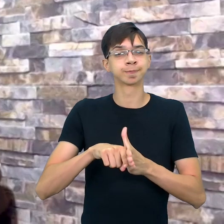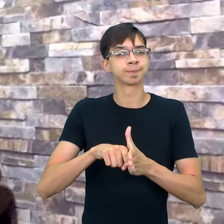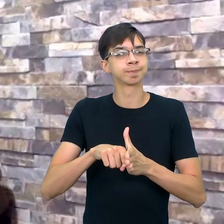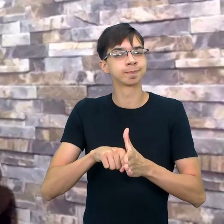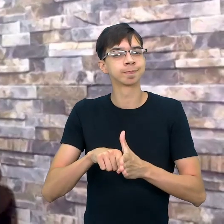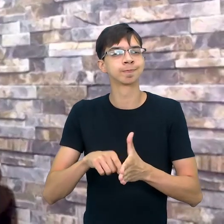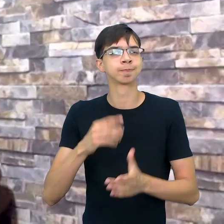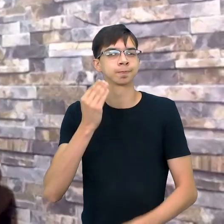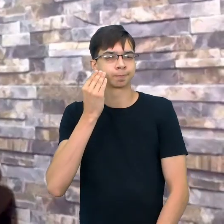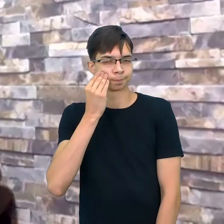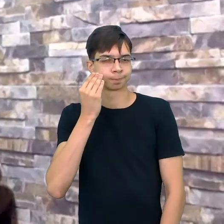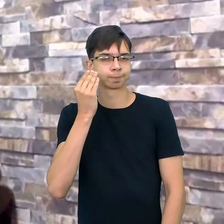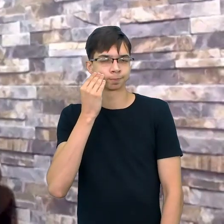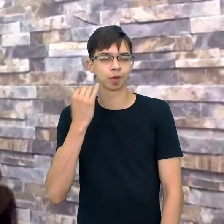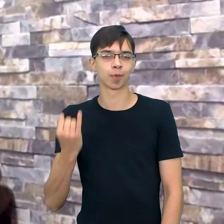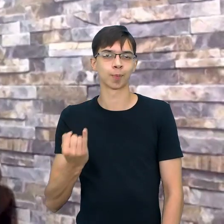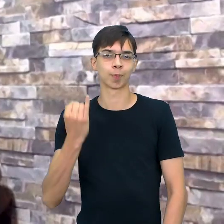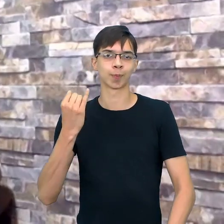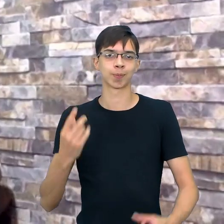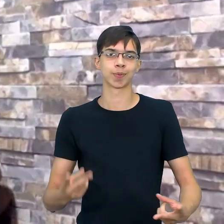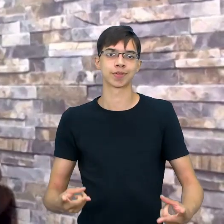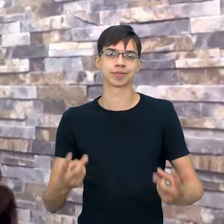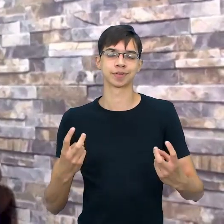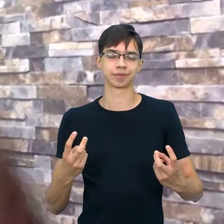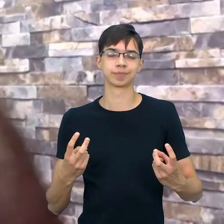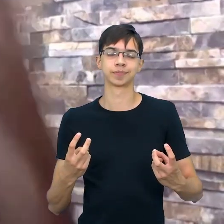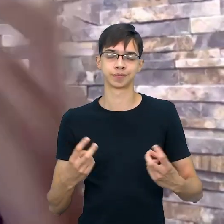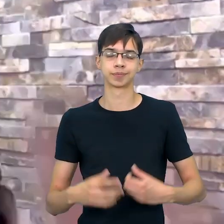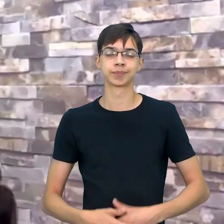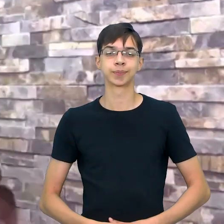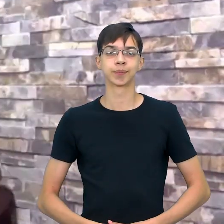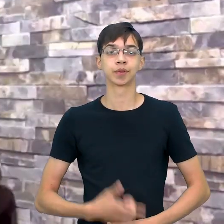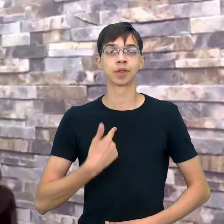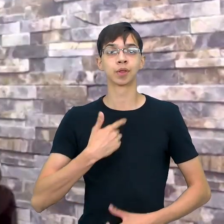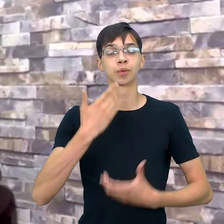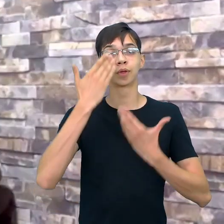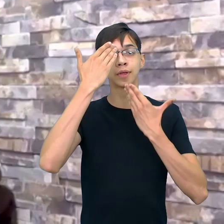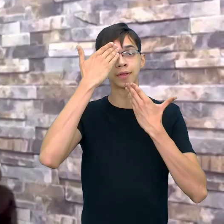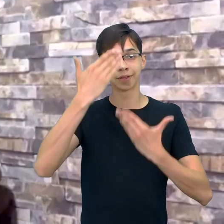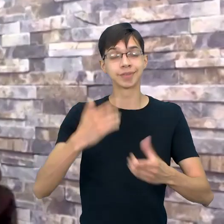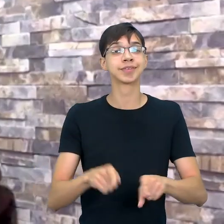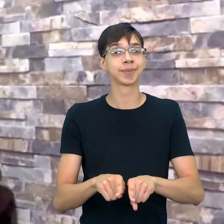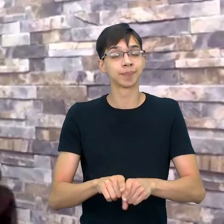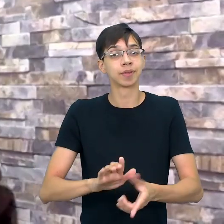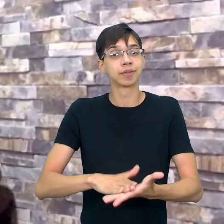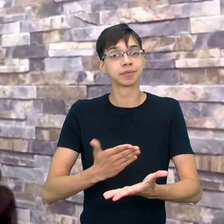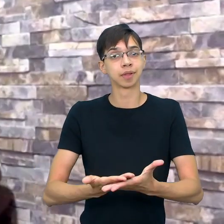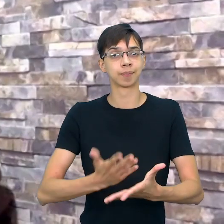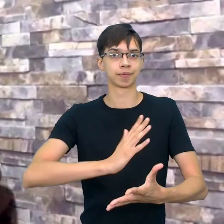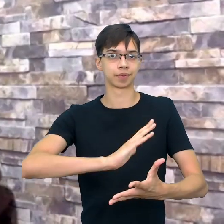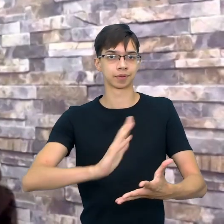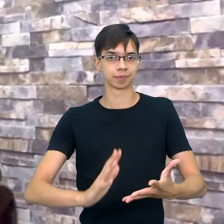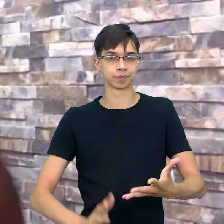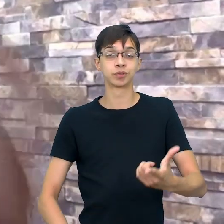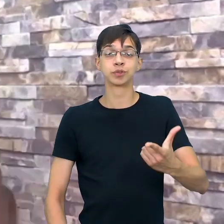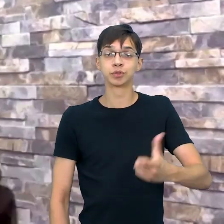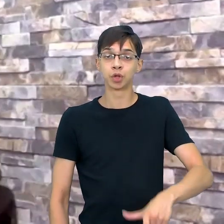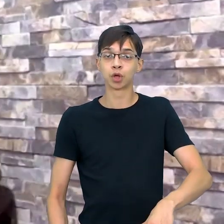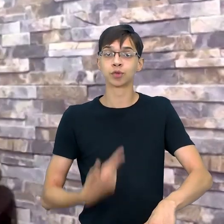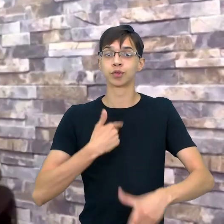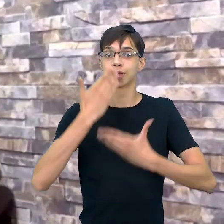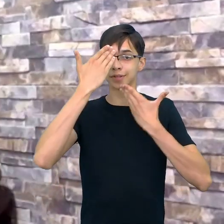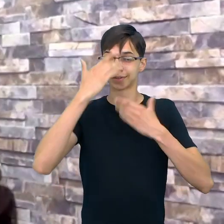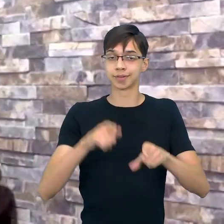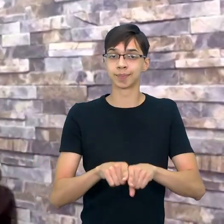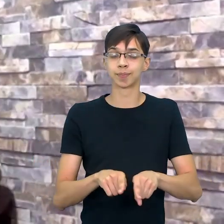quão importante é essa replicabilidade. Agradeço aos intérpretes de Libras mais uma vez, agradeço aos